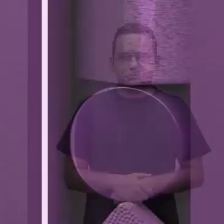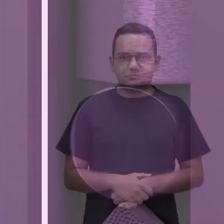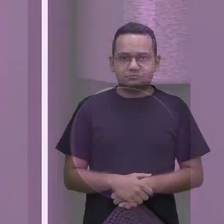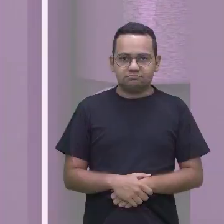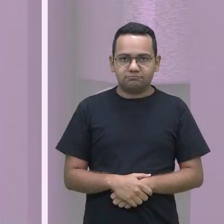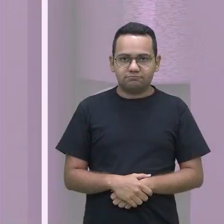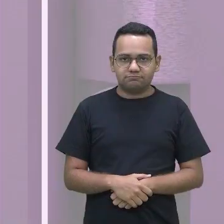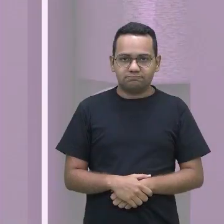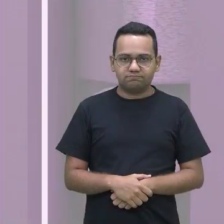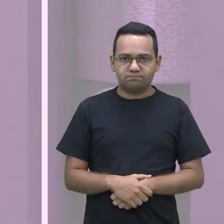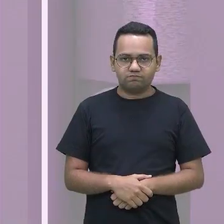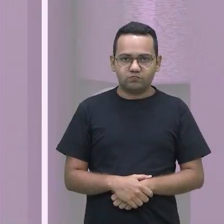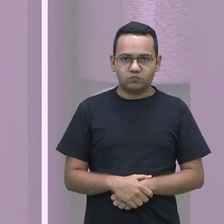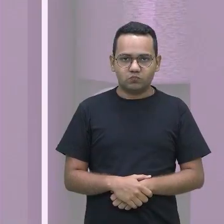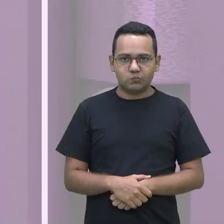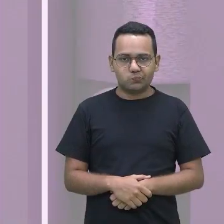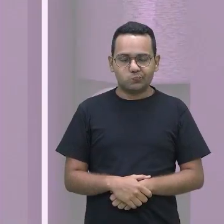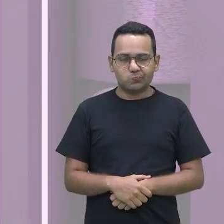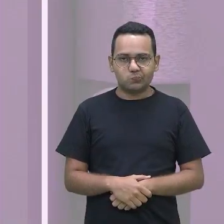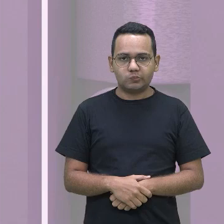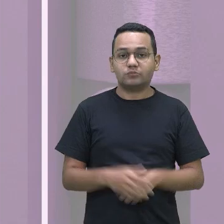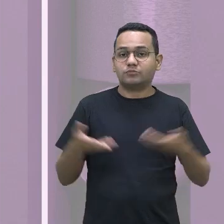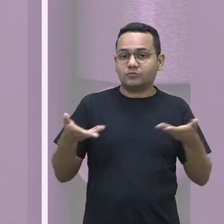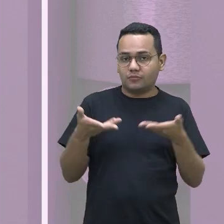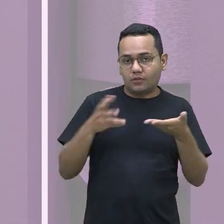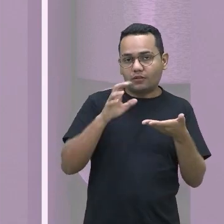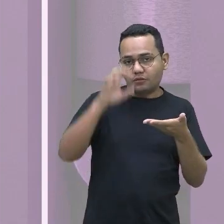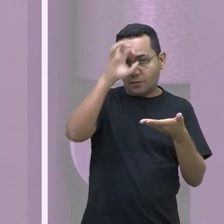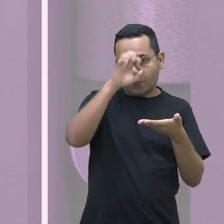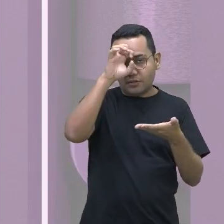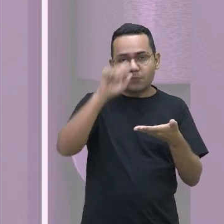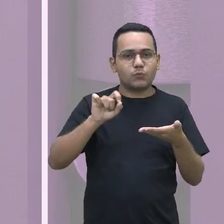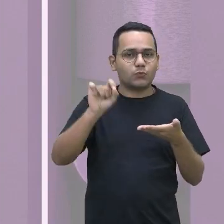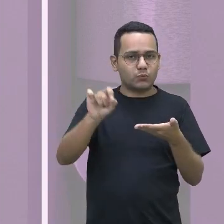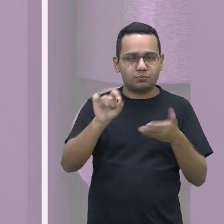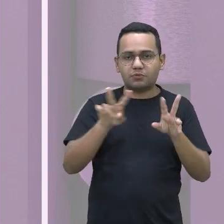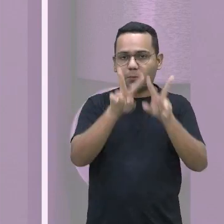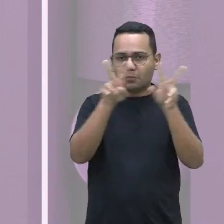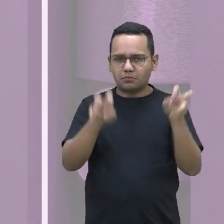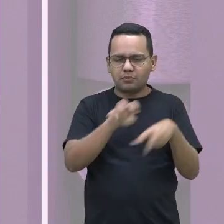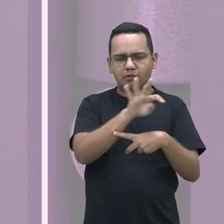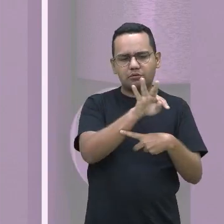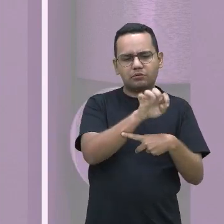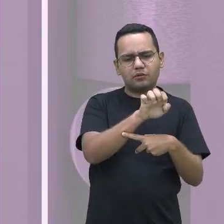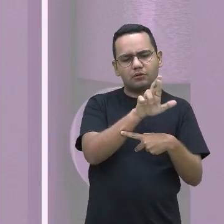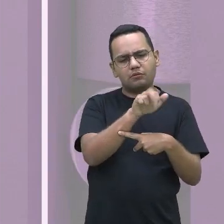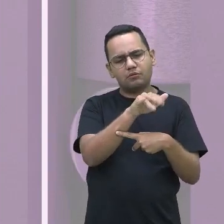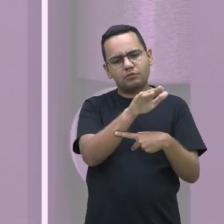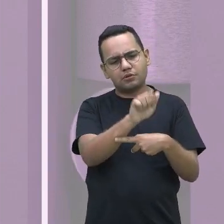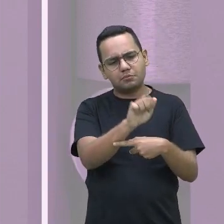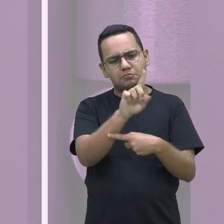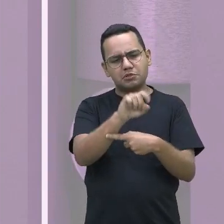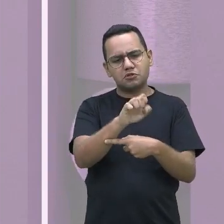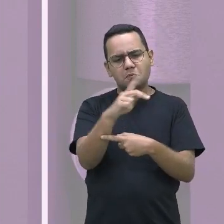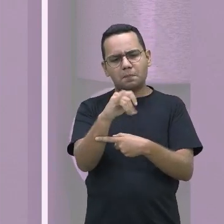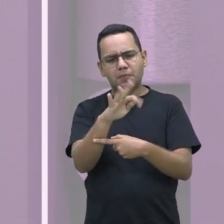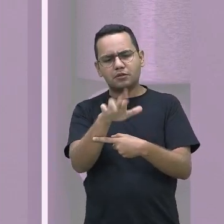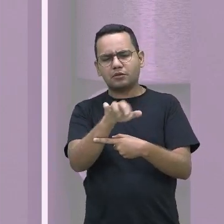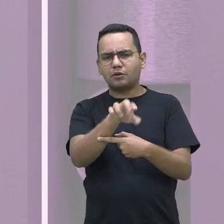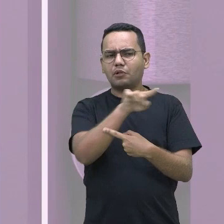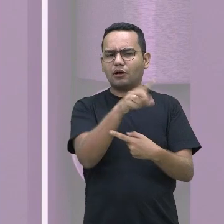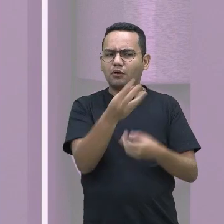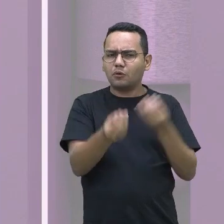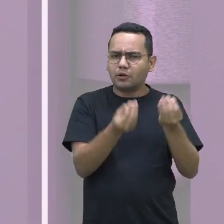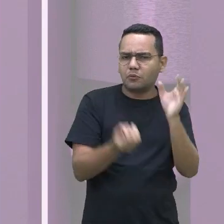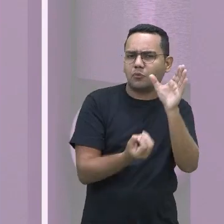E nesta aula nós vamos aprender tudo sobre Teorema de Pitágoras, de onde surgiu, por que ele dá certo e,